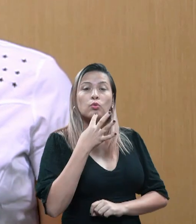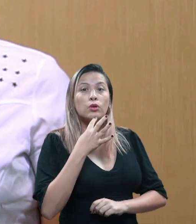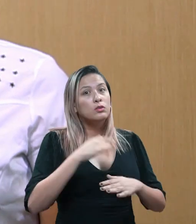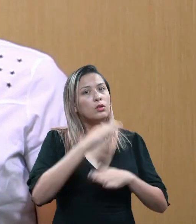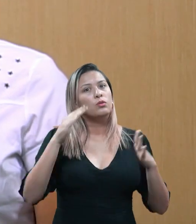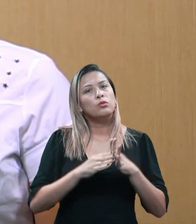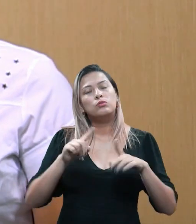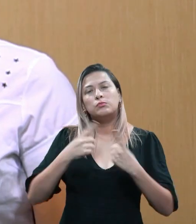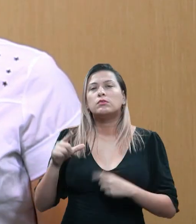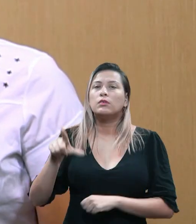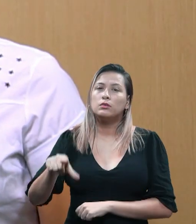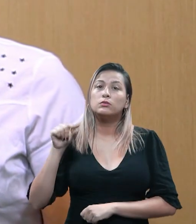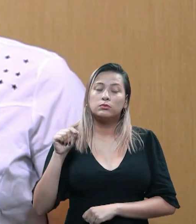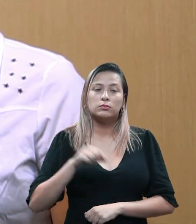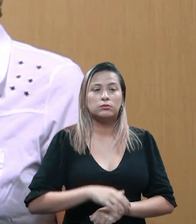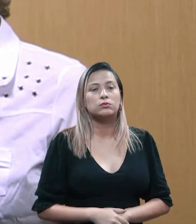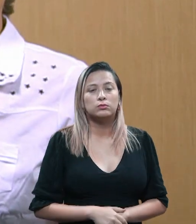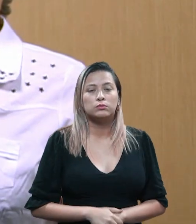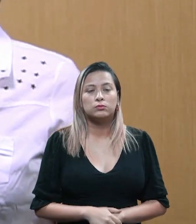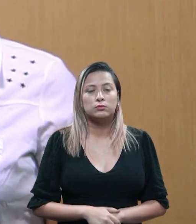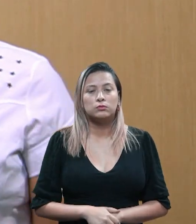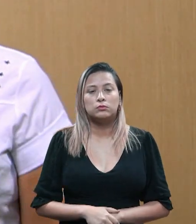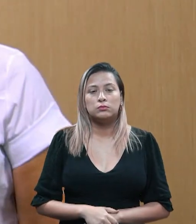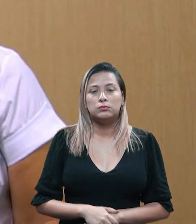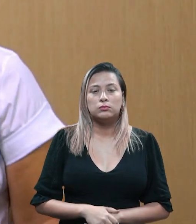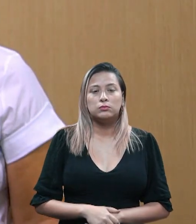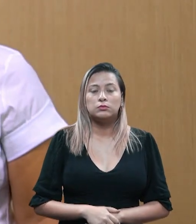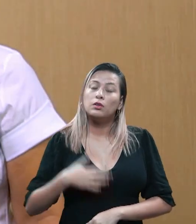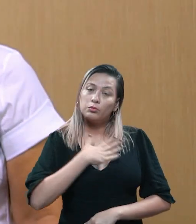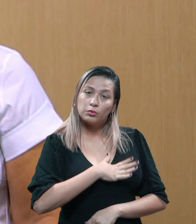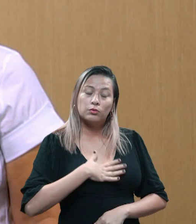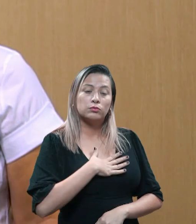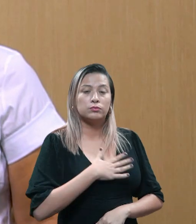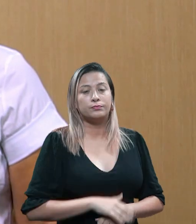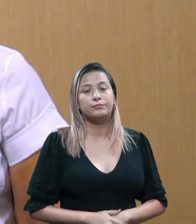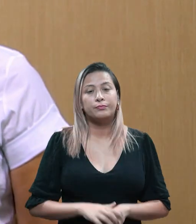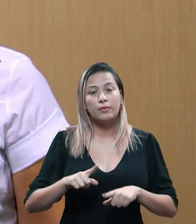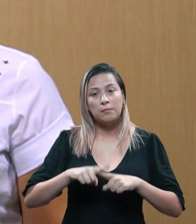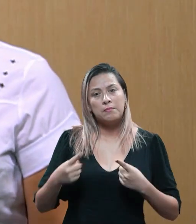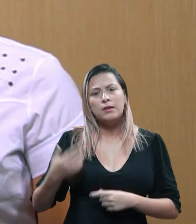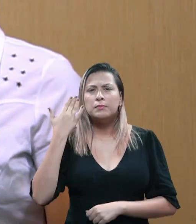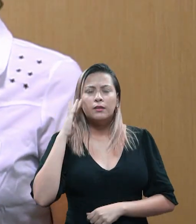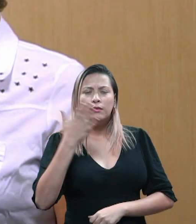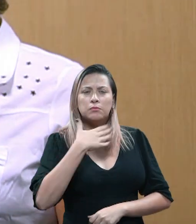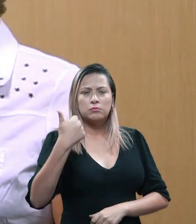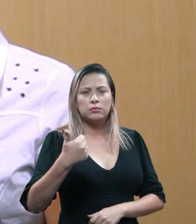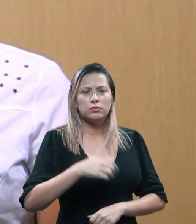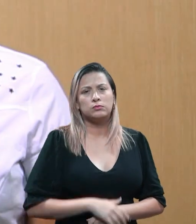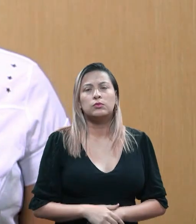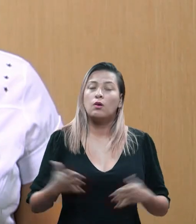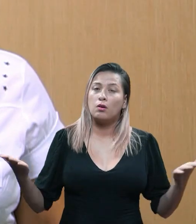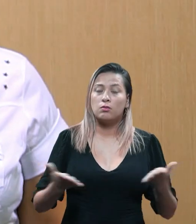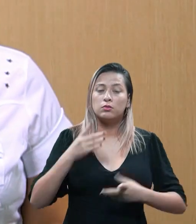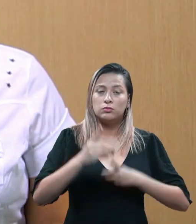poderá escolher para atuar o segmento que tiver maior afinidade. Para sua maior compreensão, de forma didática,